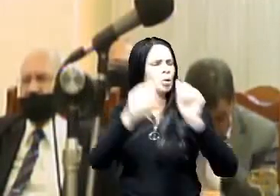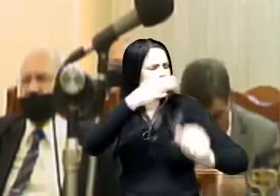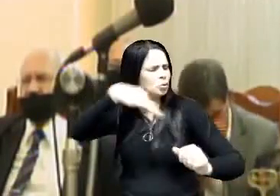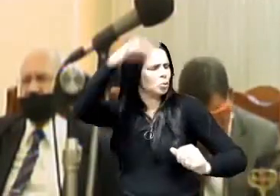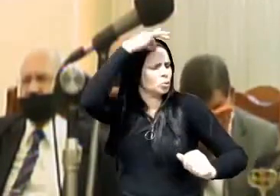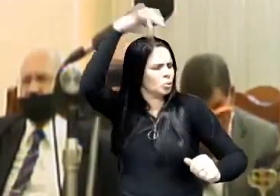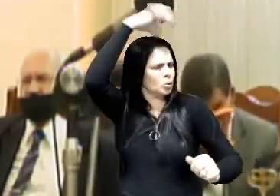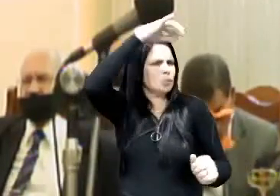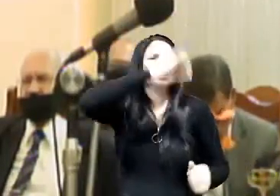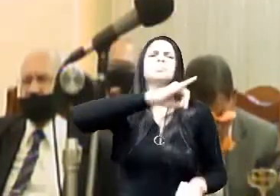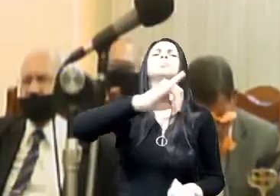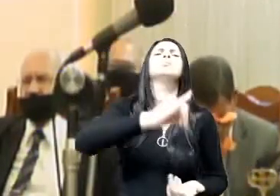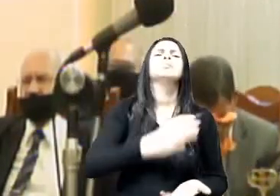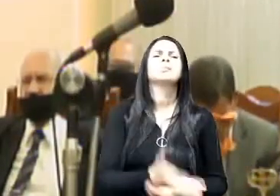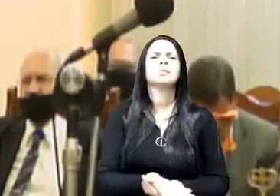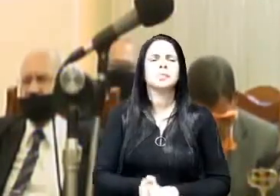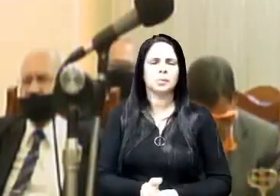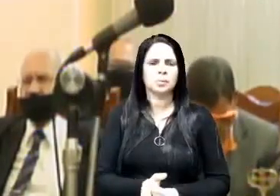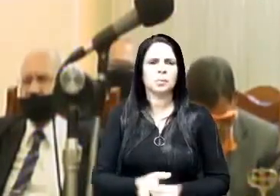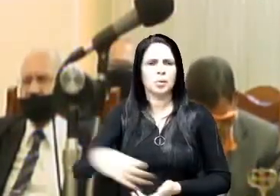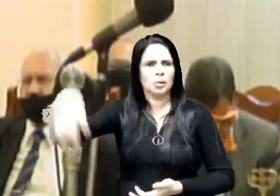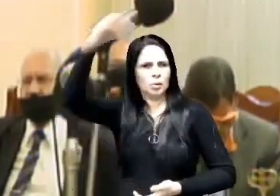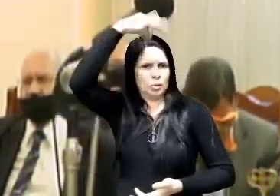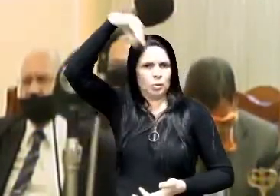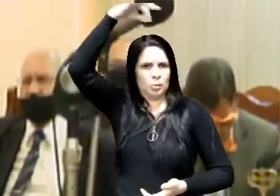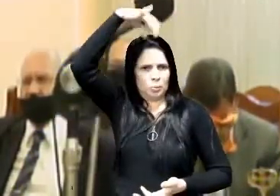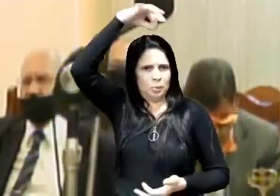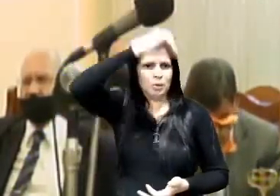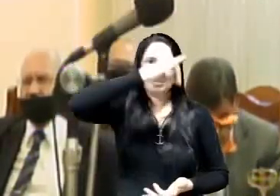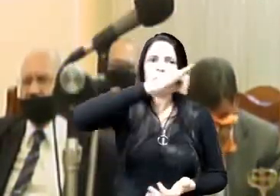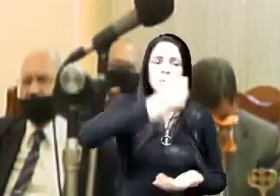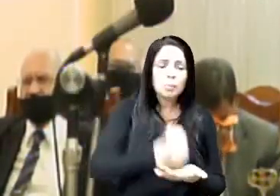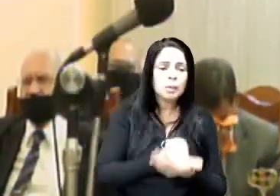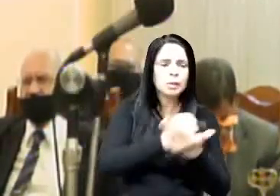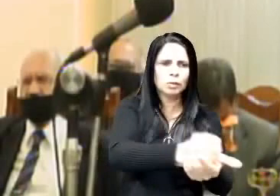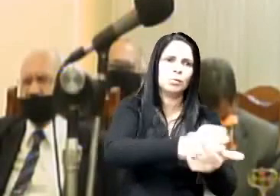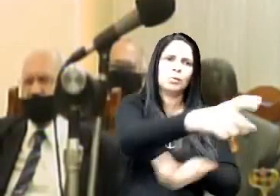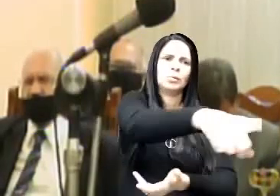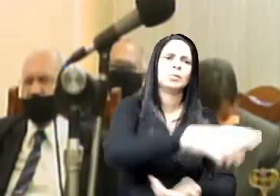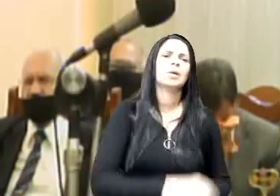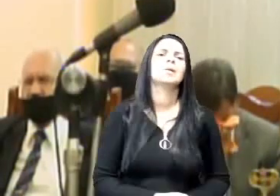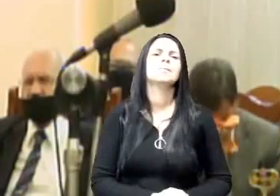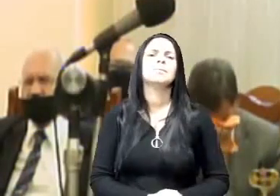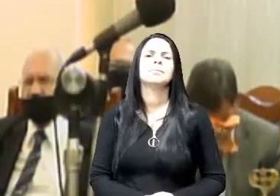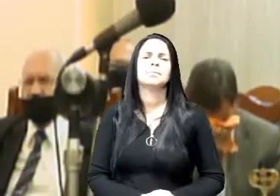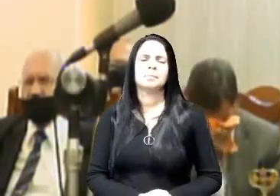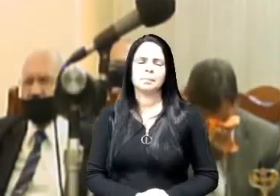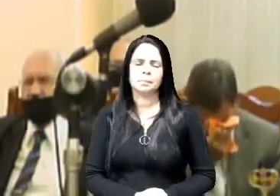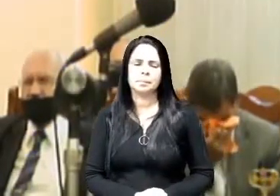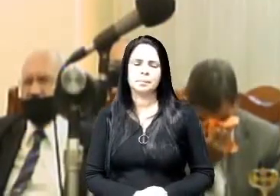Espírito Santo. Eu sou o Espírito Santo. Eu vim para lhe ajudar. Eu vim para lhe